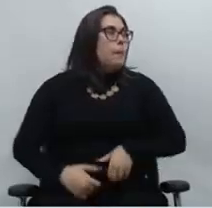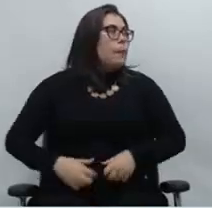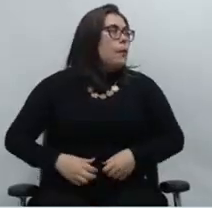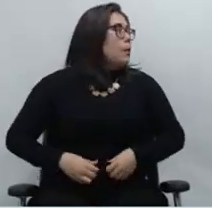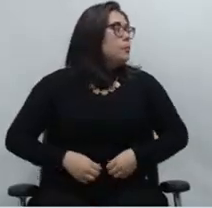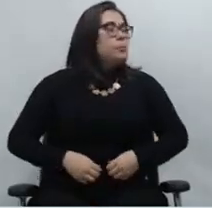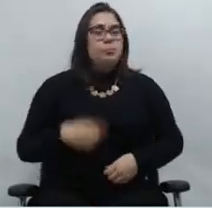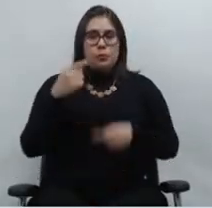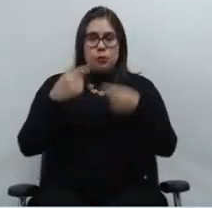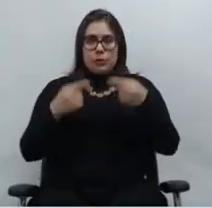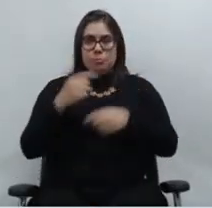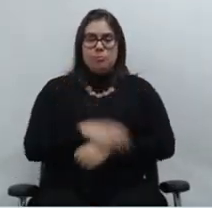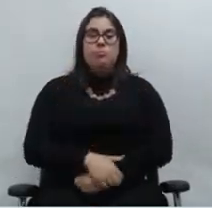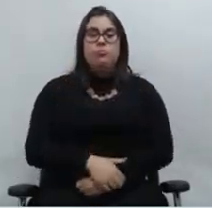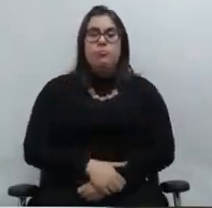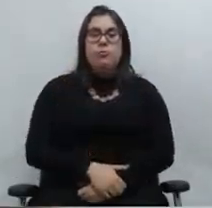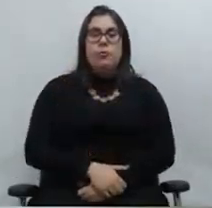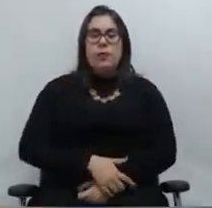Em discussão?